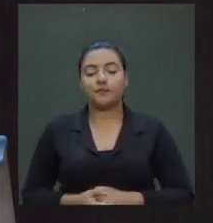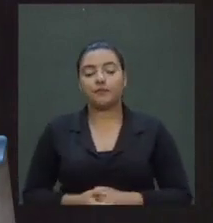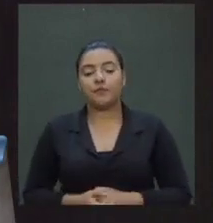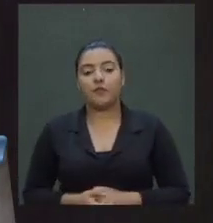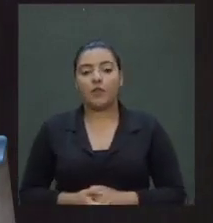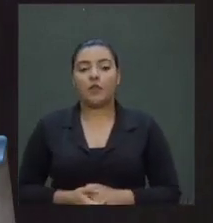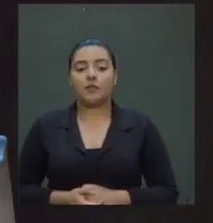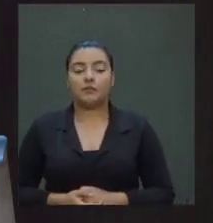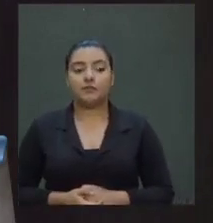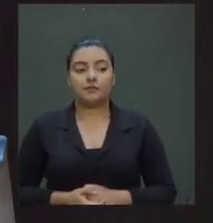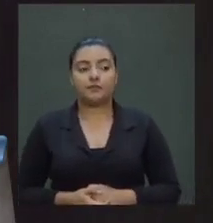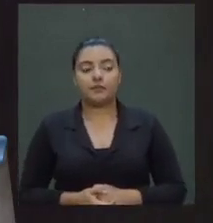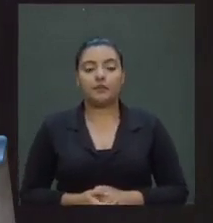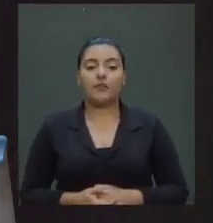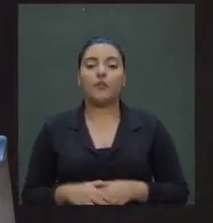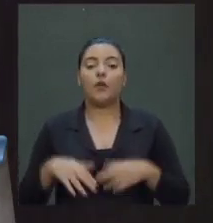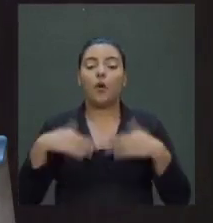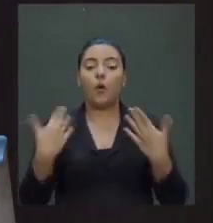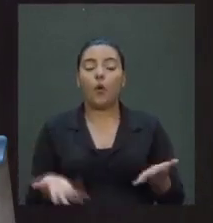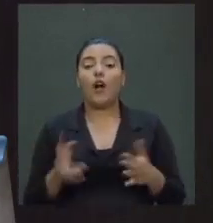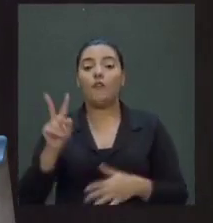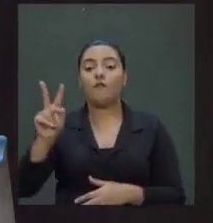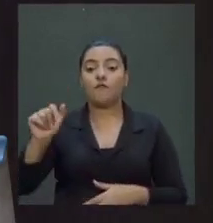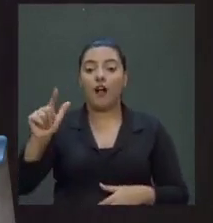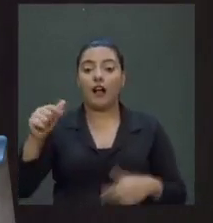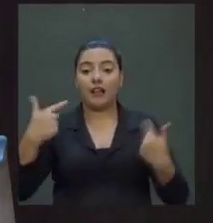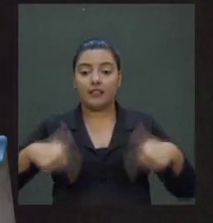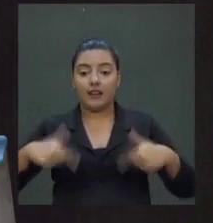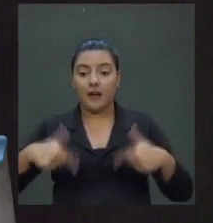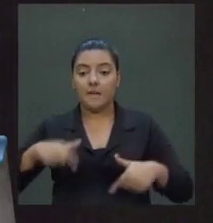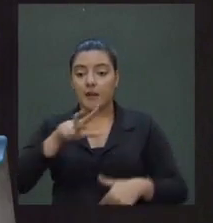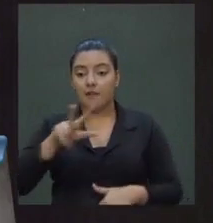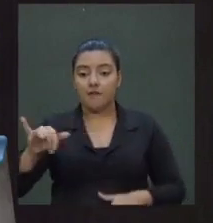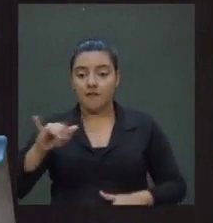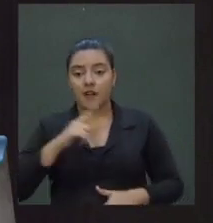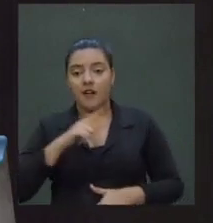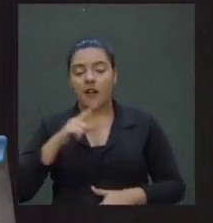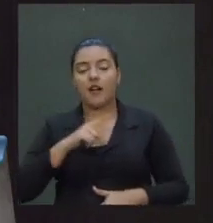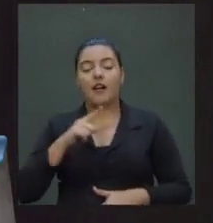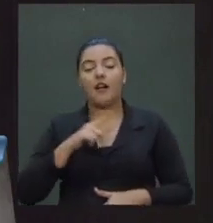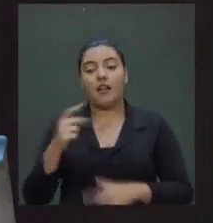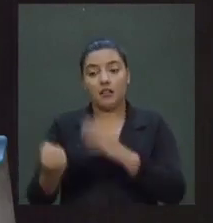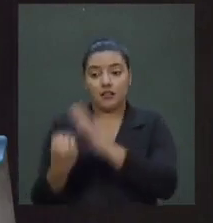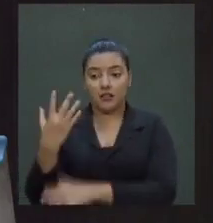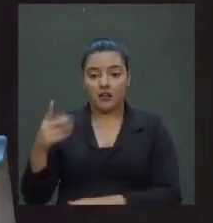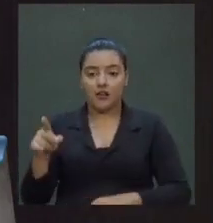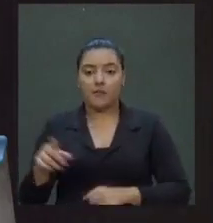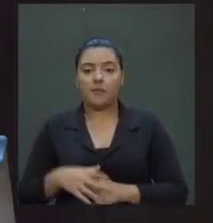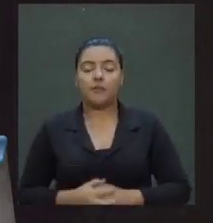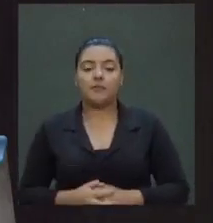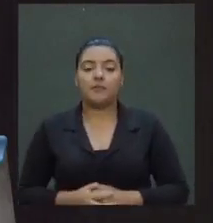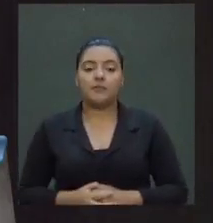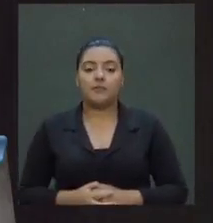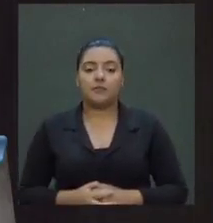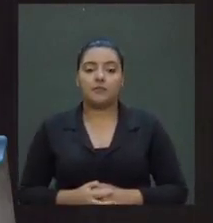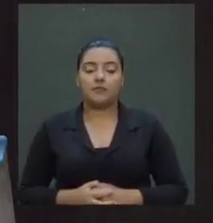quais são os empregos diretos a serem produzidos por esse investimento?